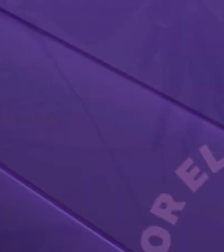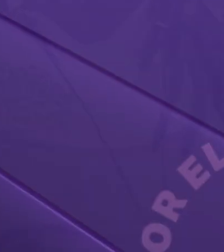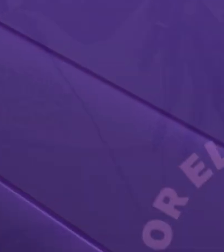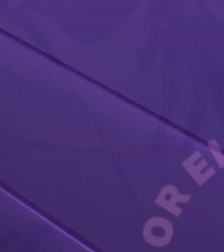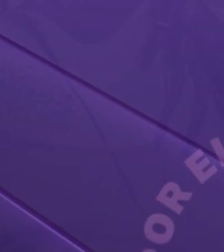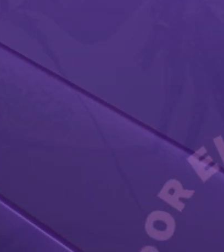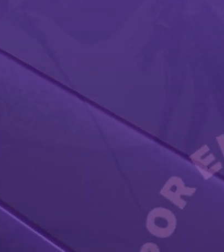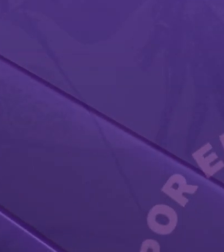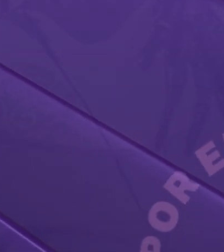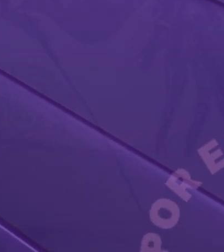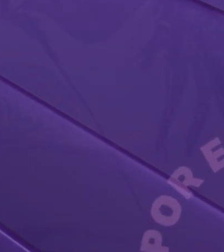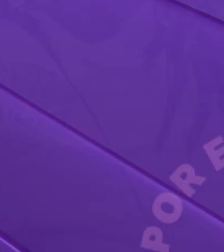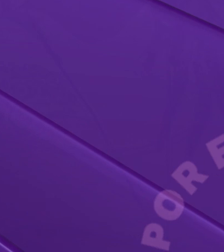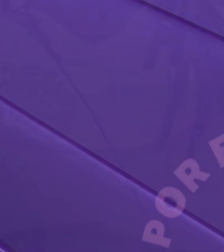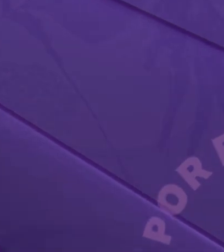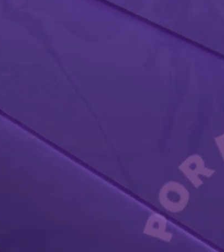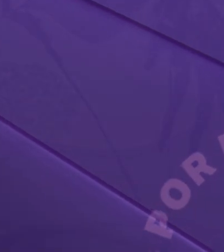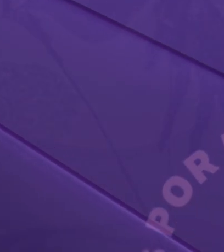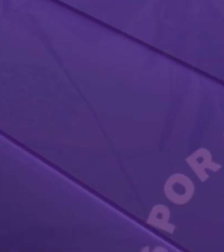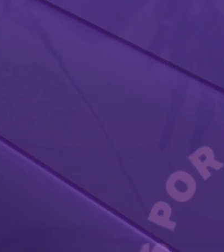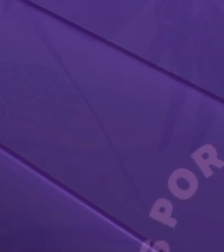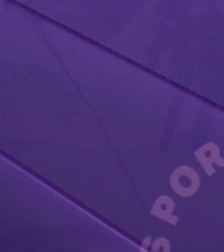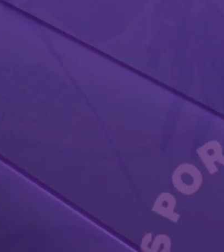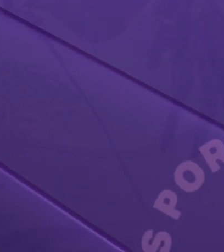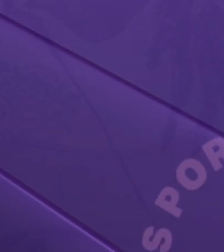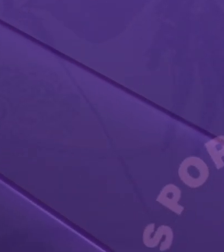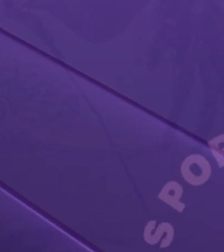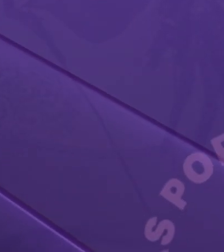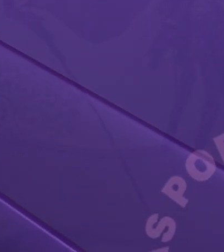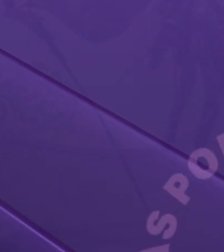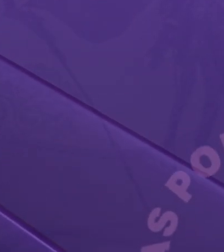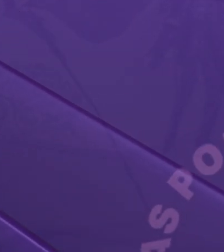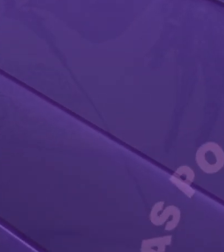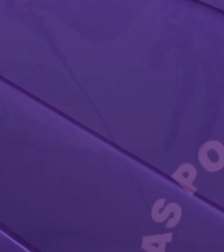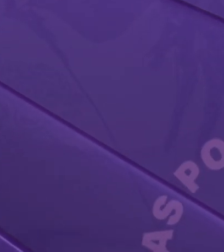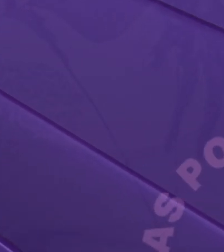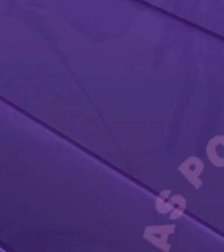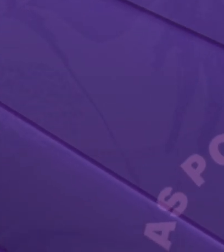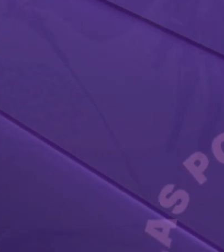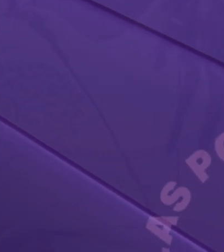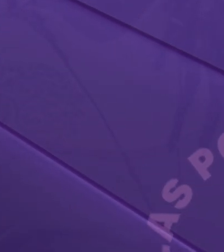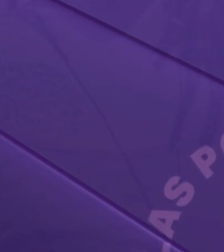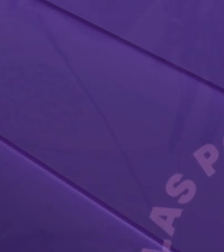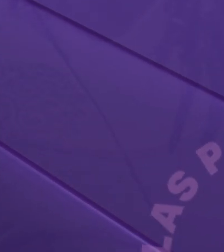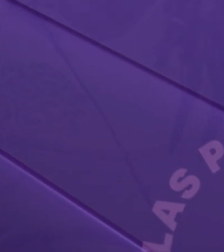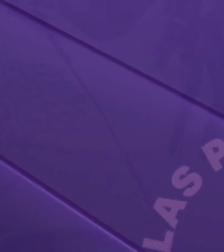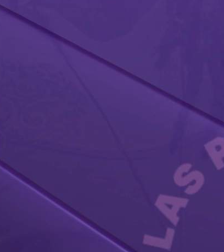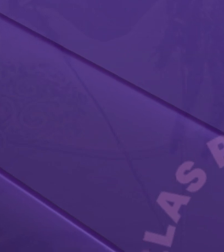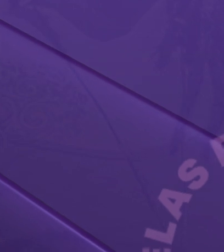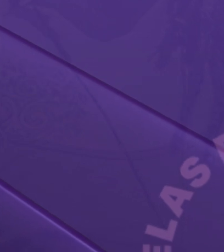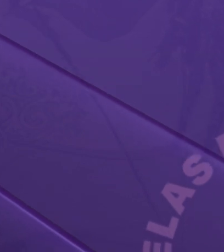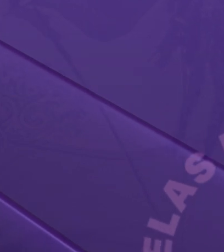Olá, seja muito bem-vinda! Sábado! E nesta semana discutimos sobre direitos humanos e mulheres organizadas. E